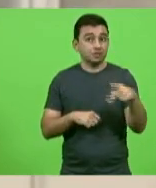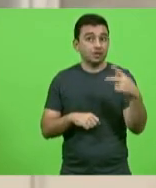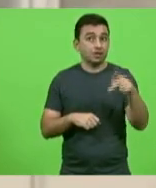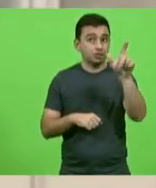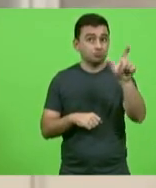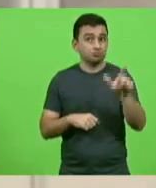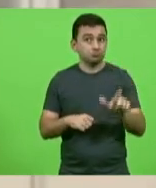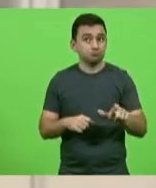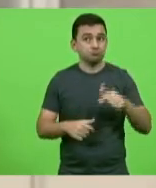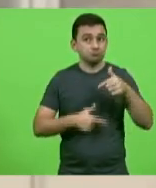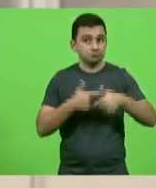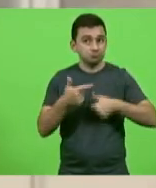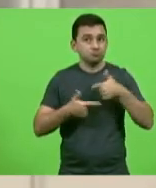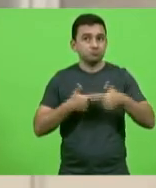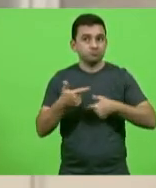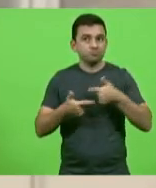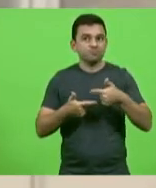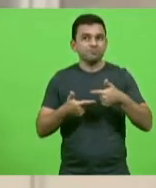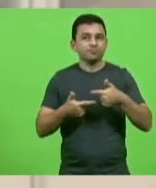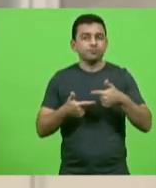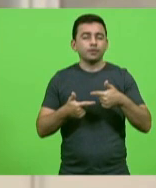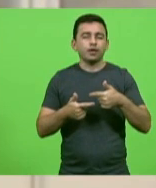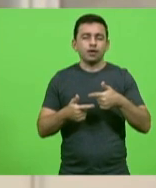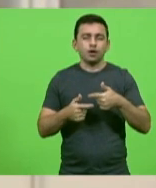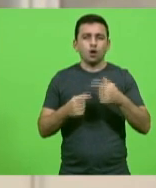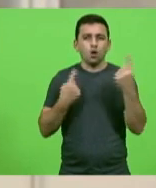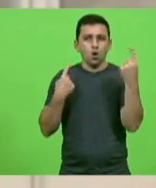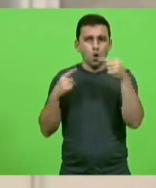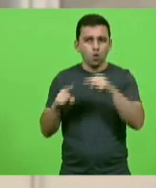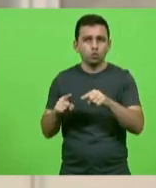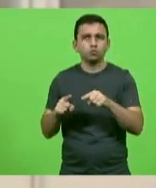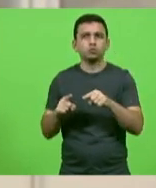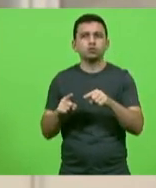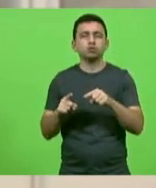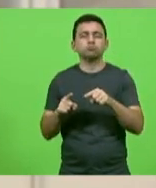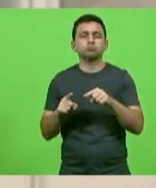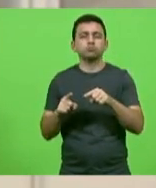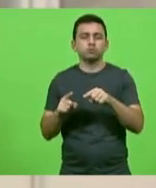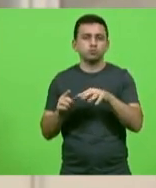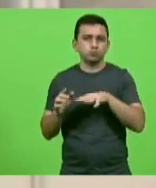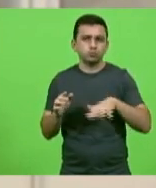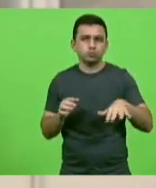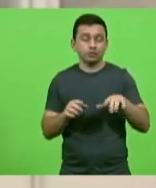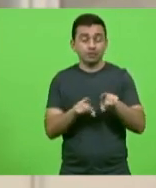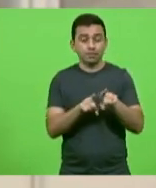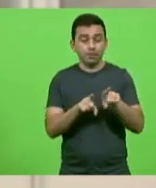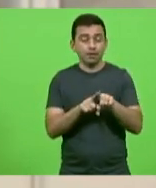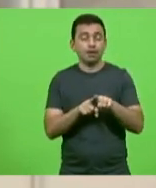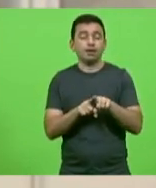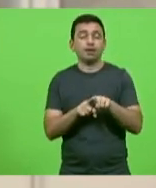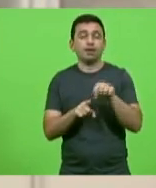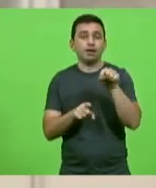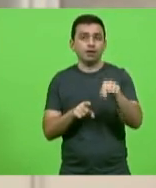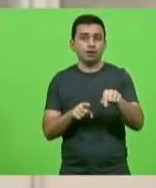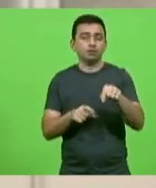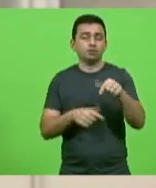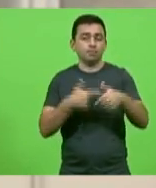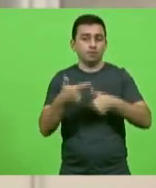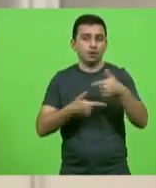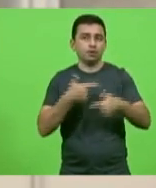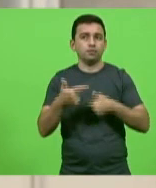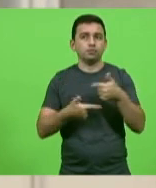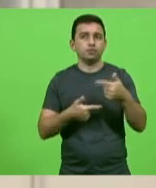o exercício da função pública que ofendam a dignidade a honra e o depois do caro e por via de consequência